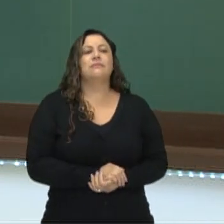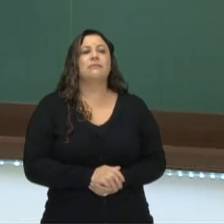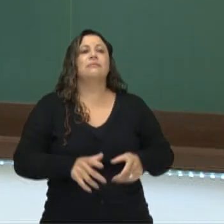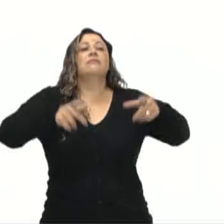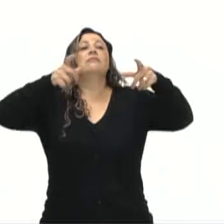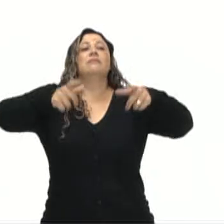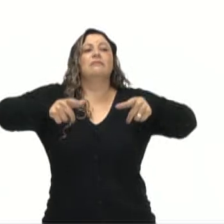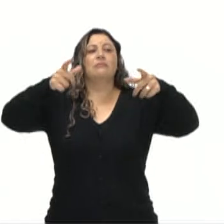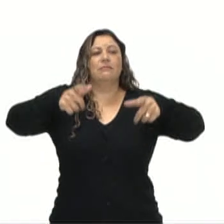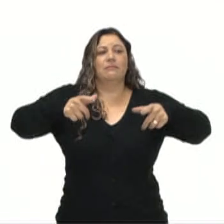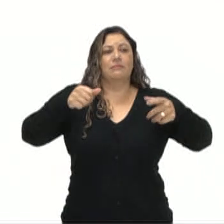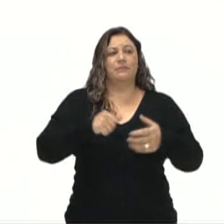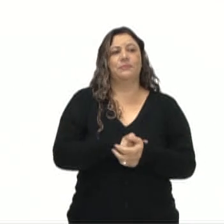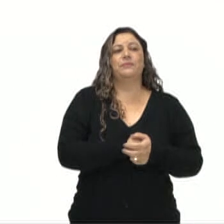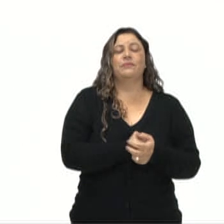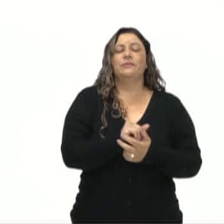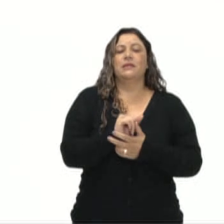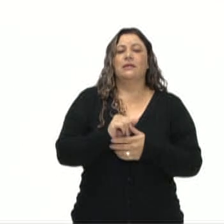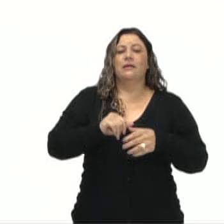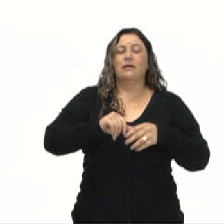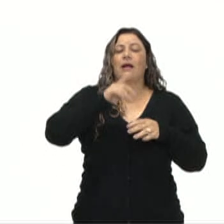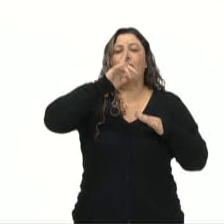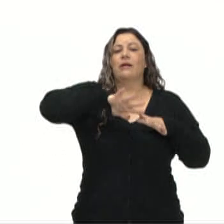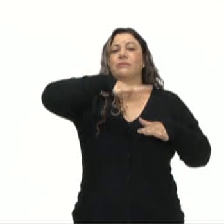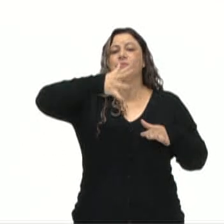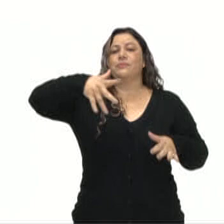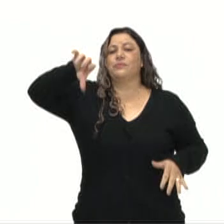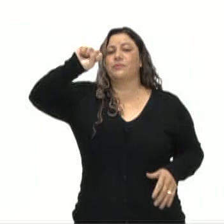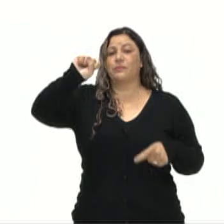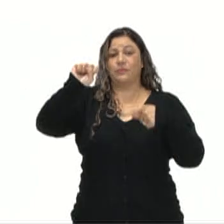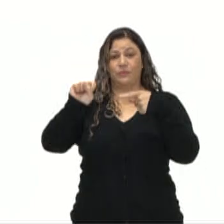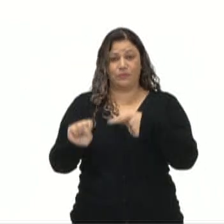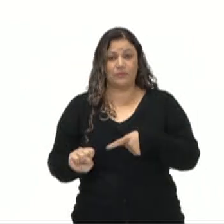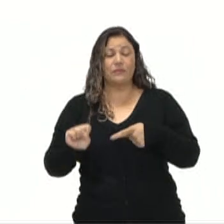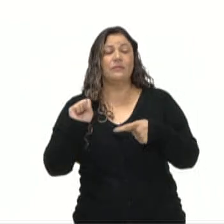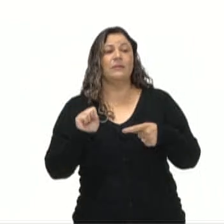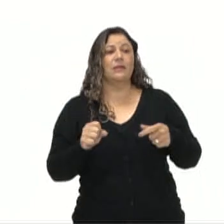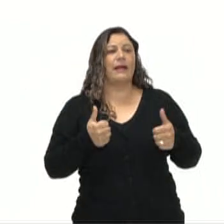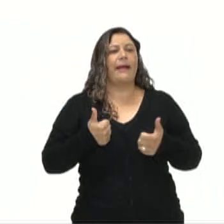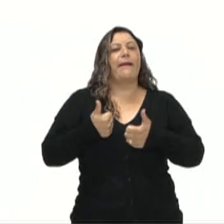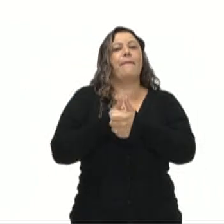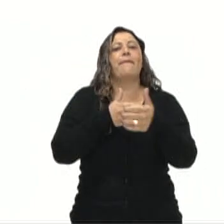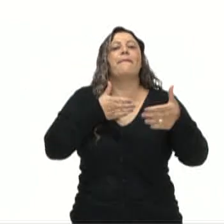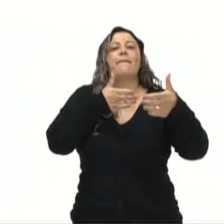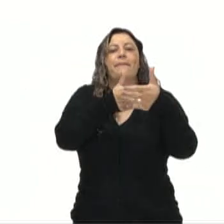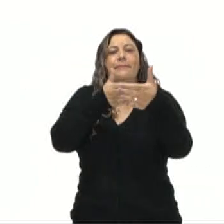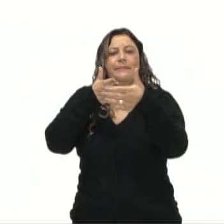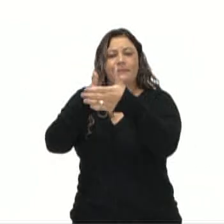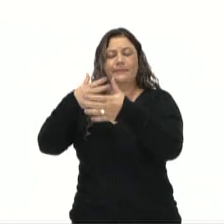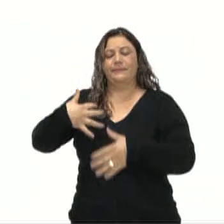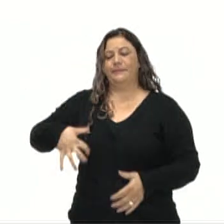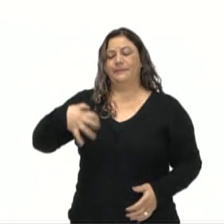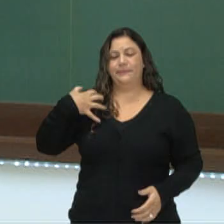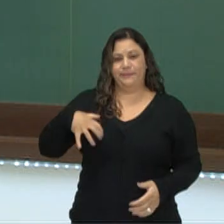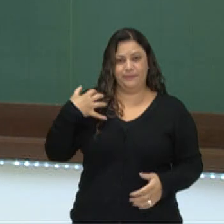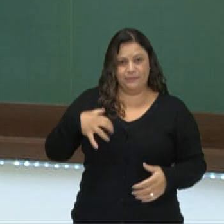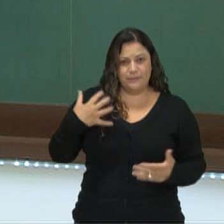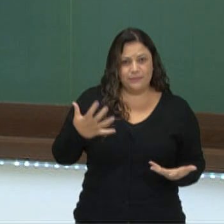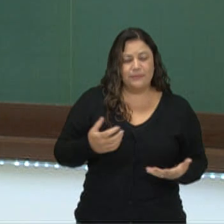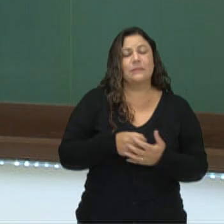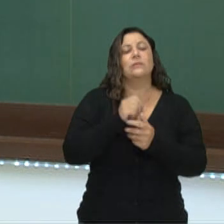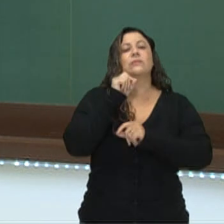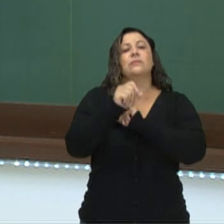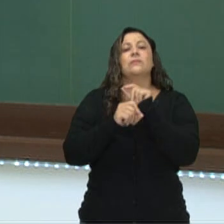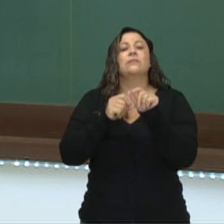Localização: Atlântico Sul, próximo aos limites territoriais da Argentina. Aquilo que eu falei, quem tomou conta?